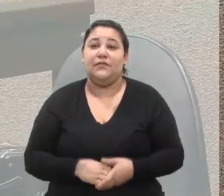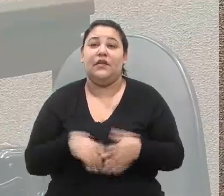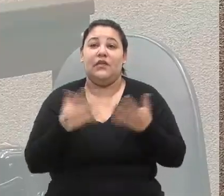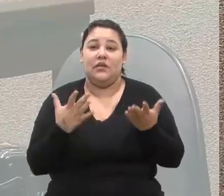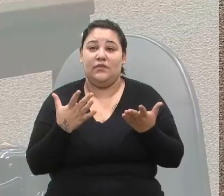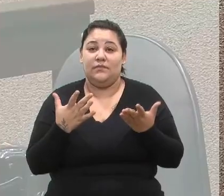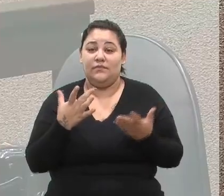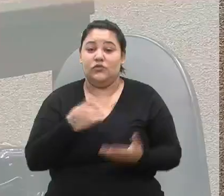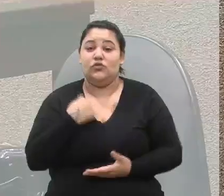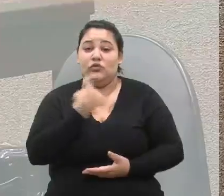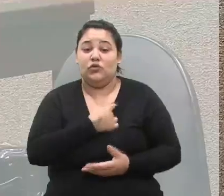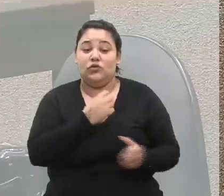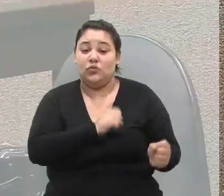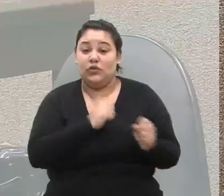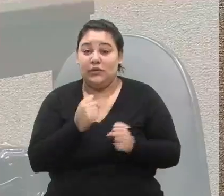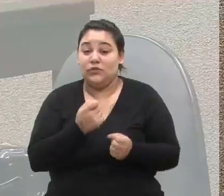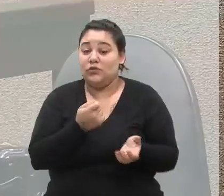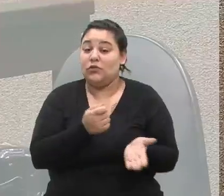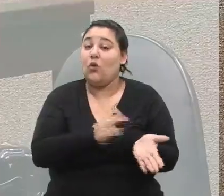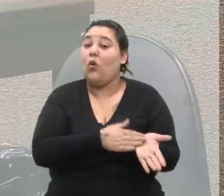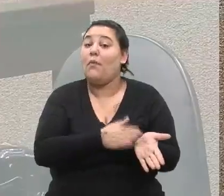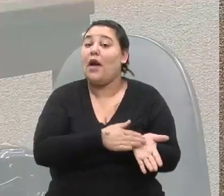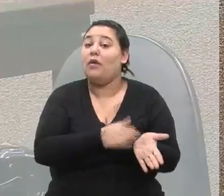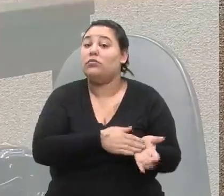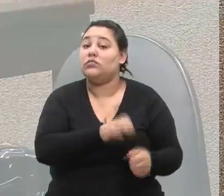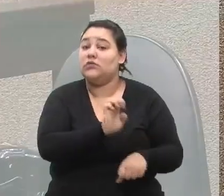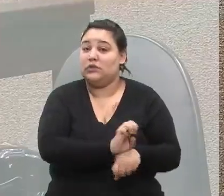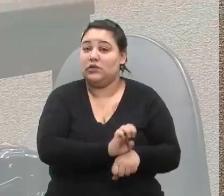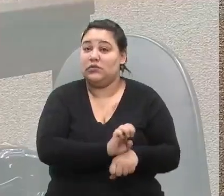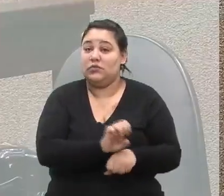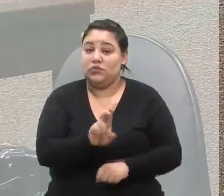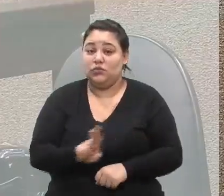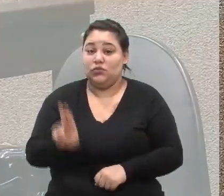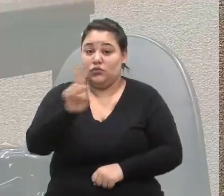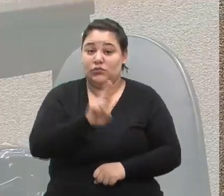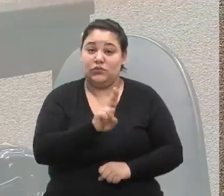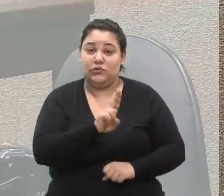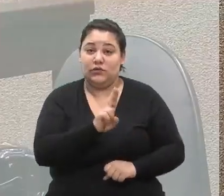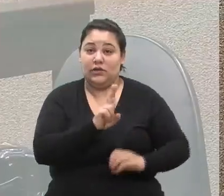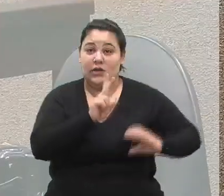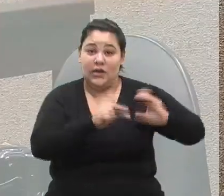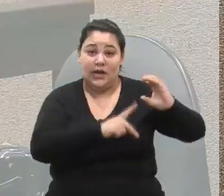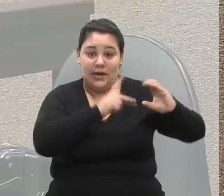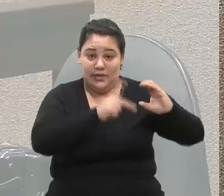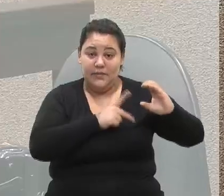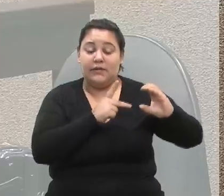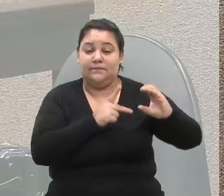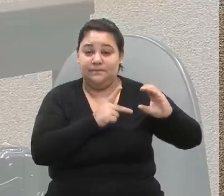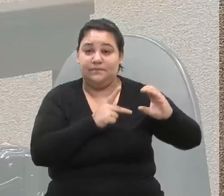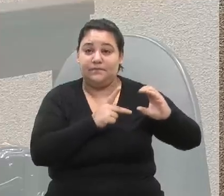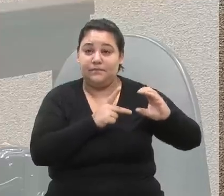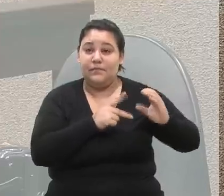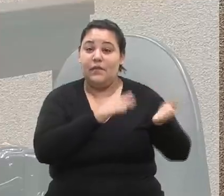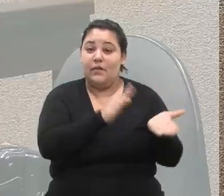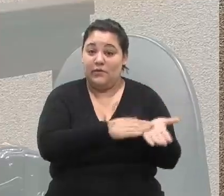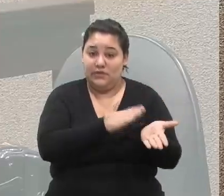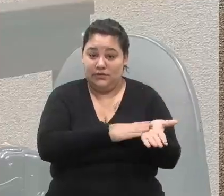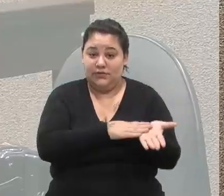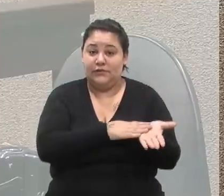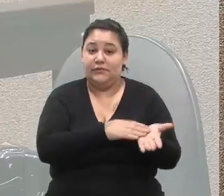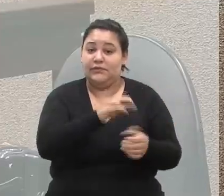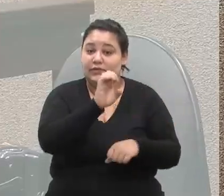podemos fazer? Pressionar o Estado. Usar essa casa para pressionar o Estado para que aconteça esse sonho de